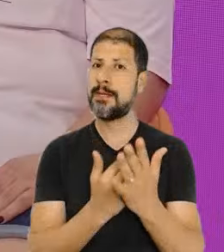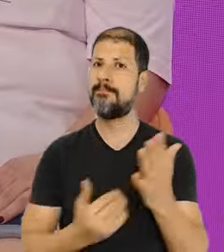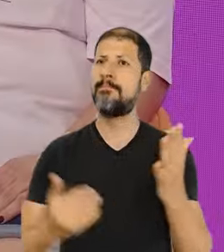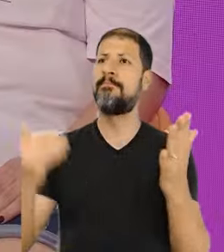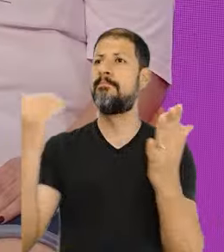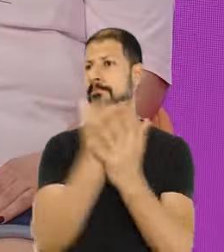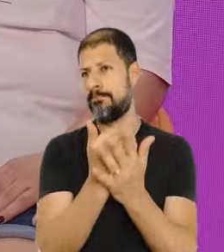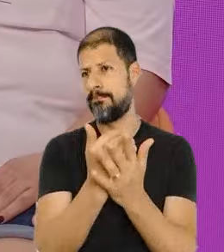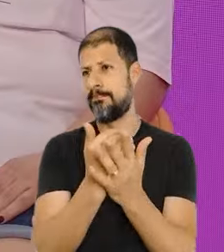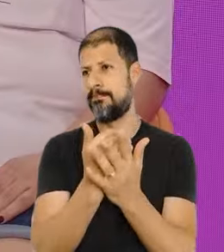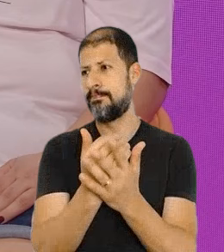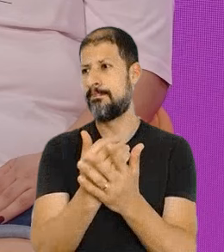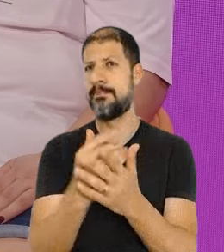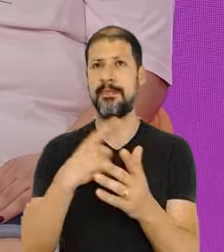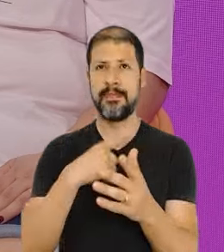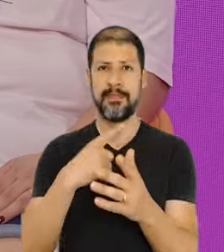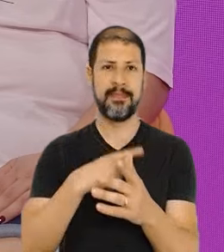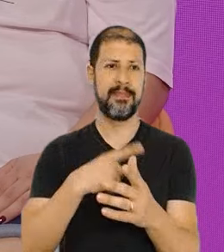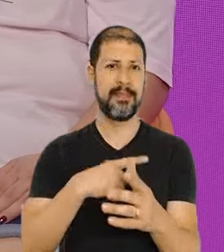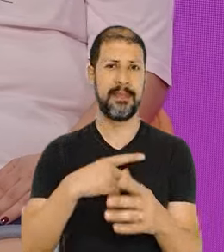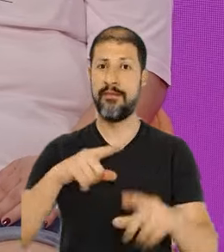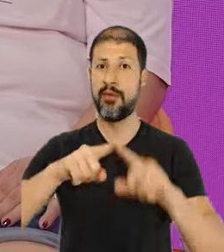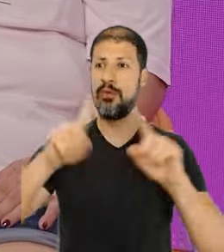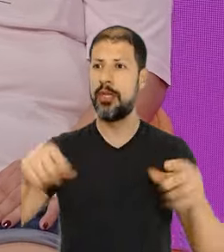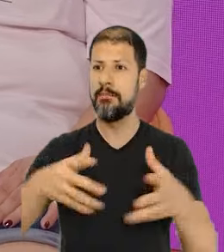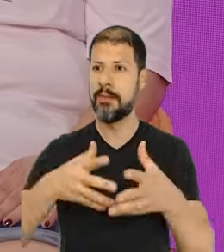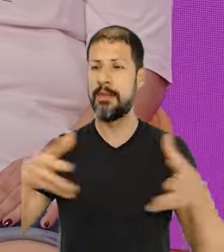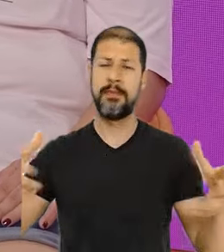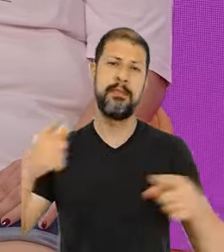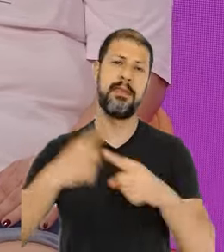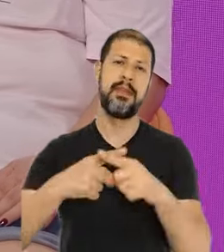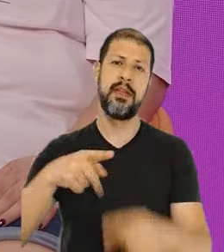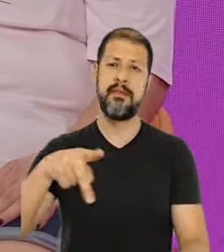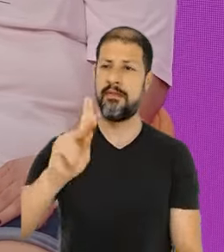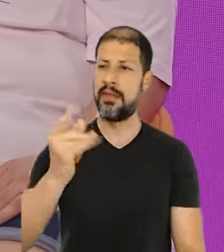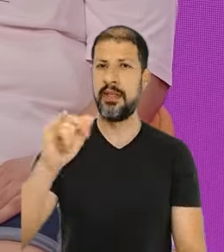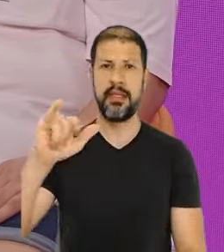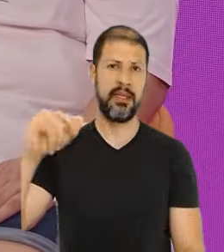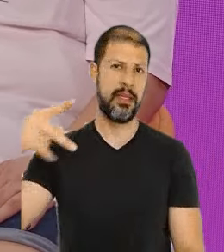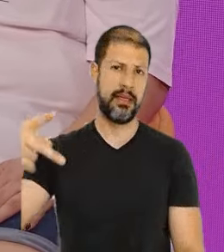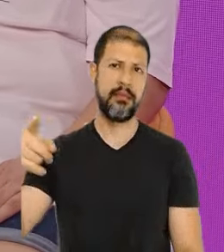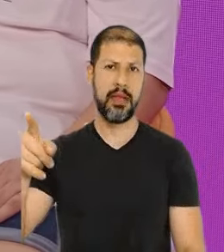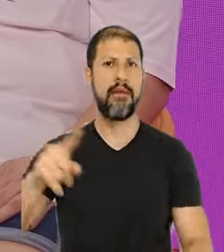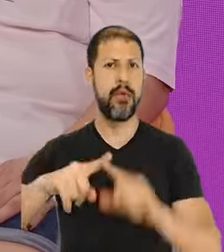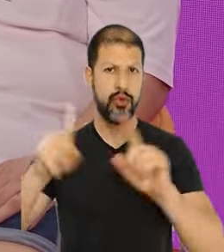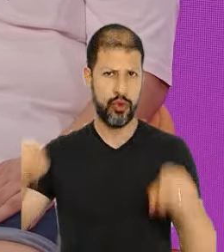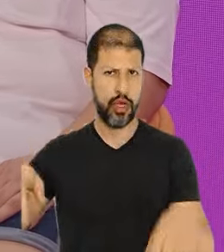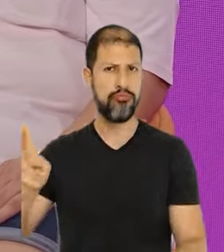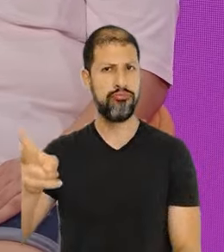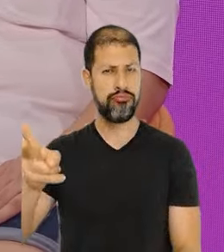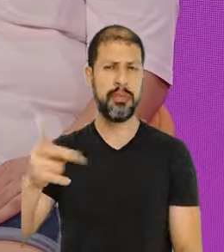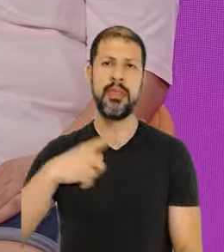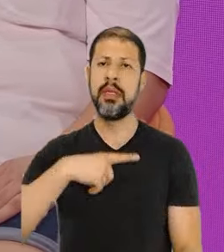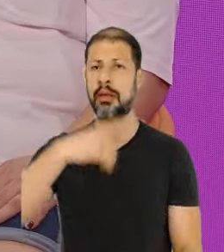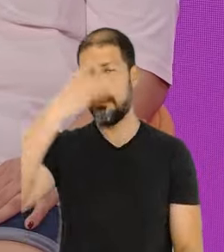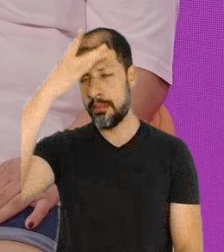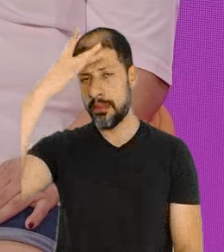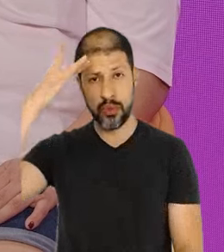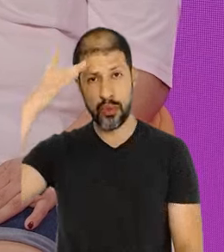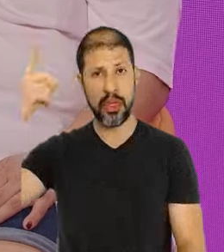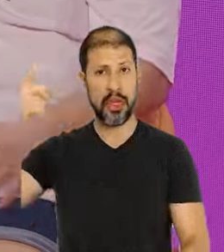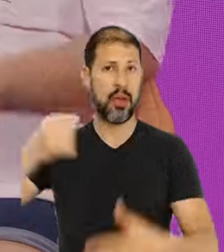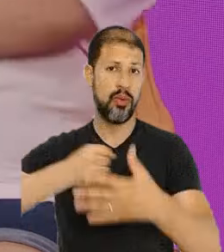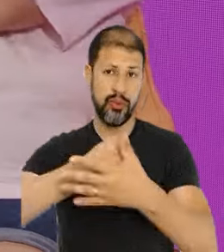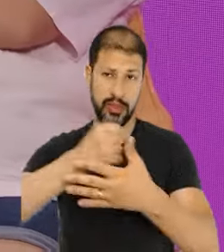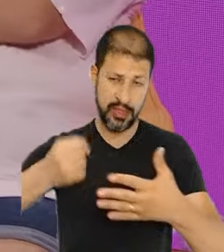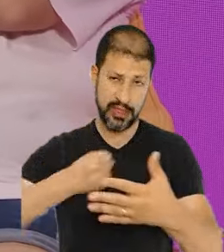demanda para poder Aumentar o nosso número de funcionário porque o Felipe é o nosso funcionário fixo né é eu tenho uma pessoa na cozinha que não